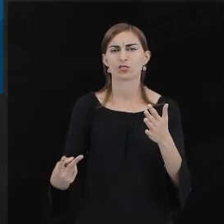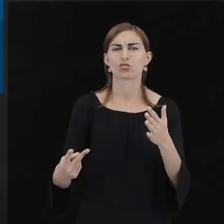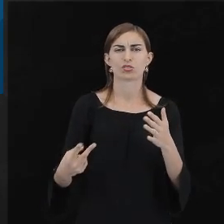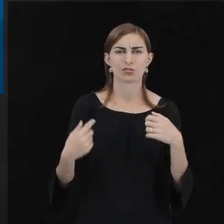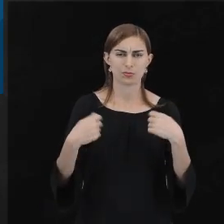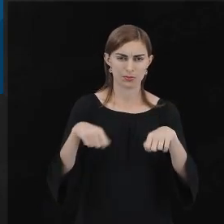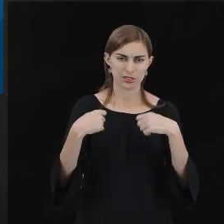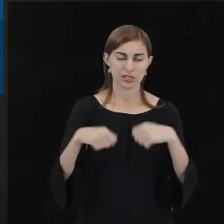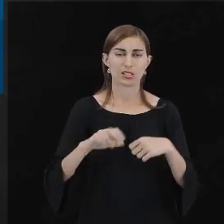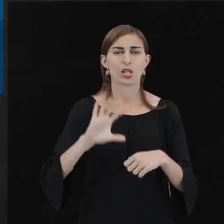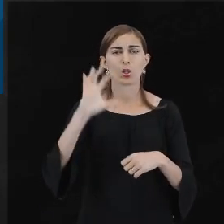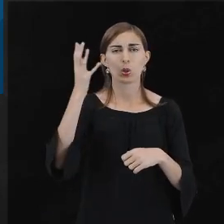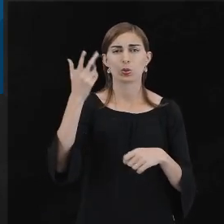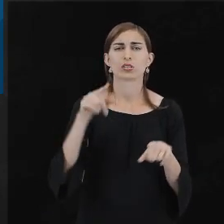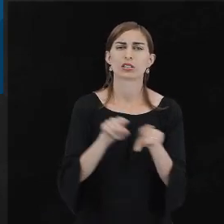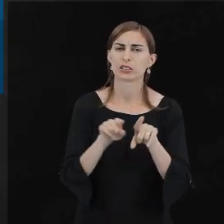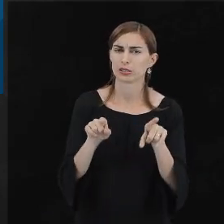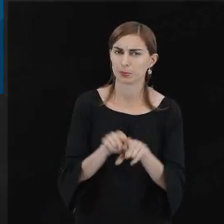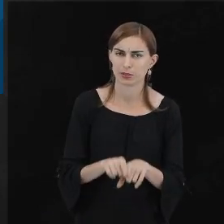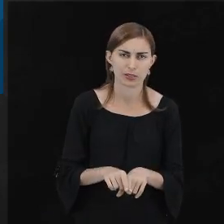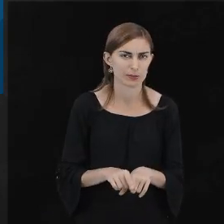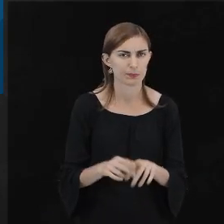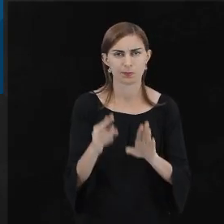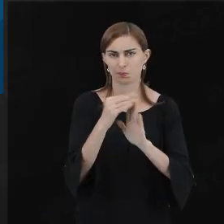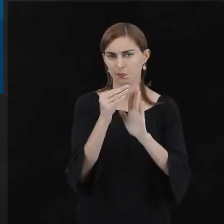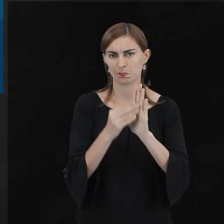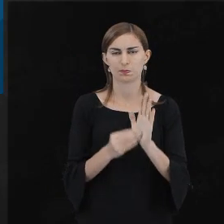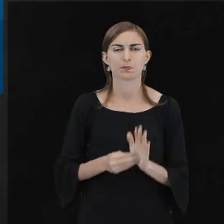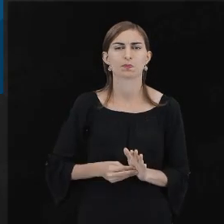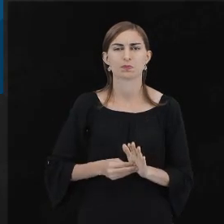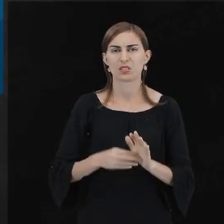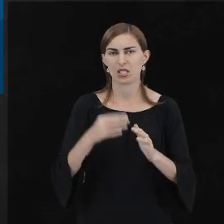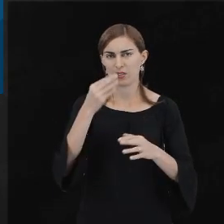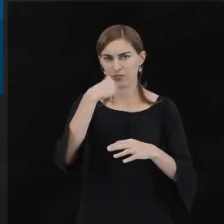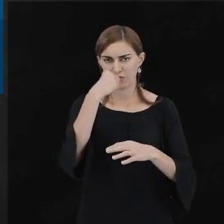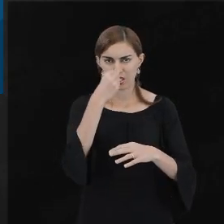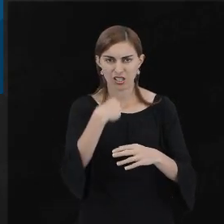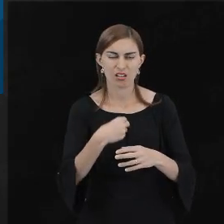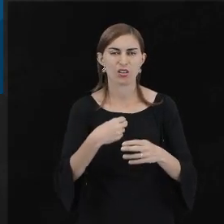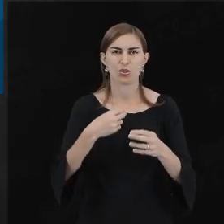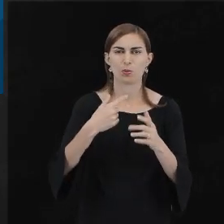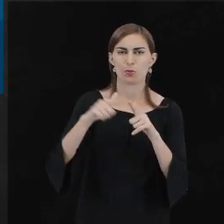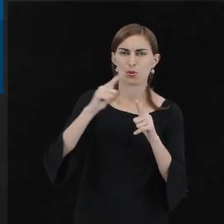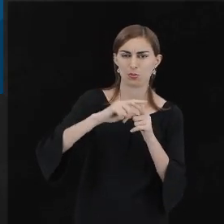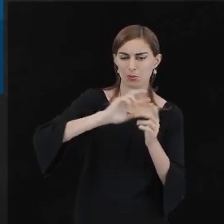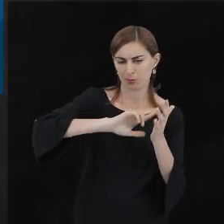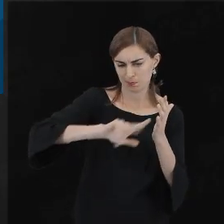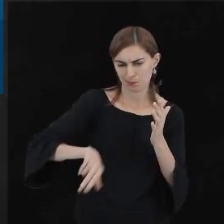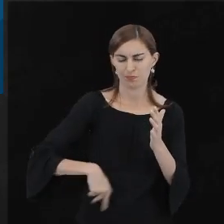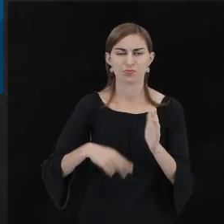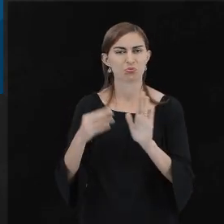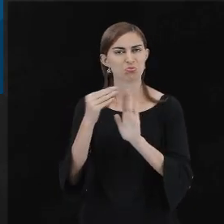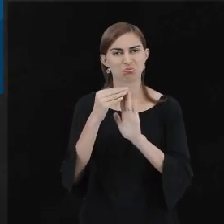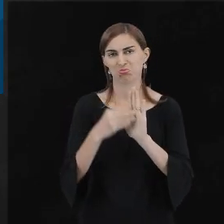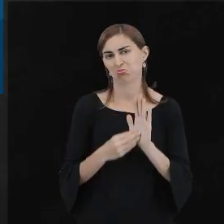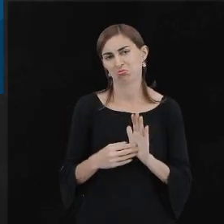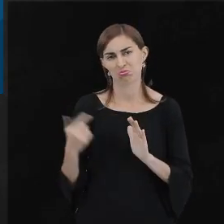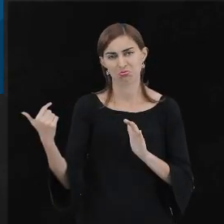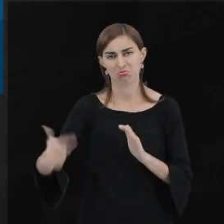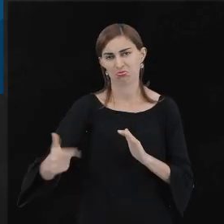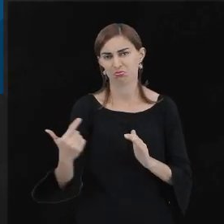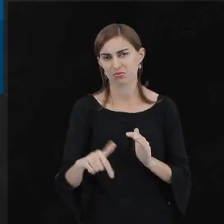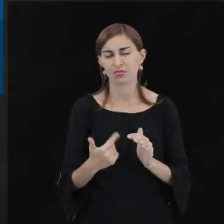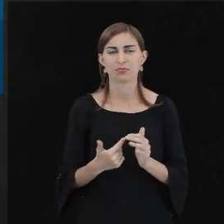E a aprendizagem ela vai se voltando apenas para estratégias pedagógicas com